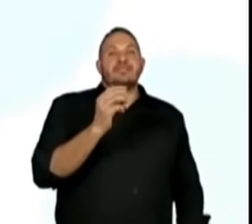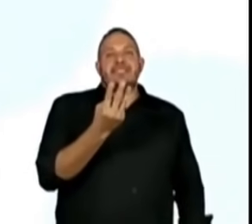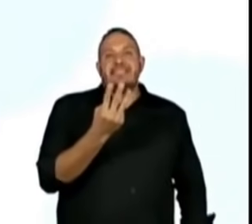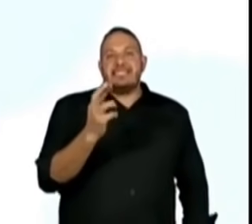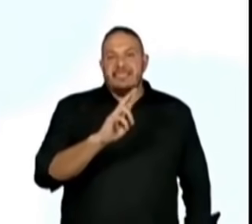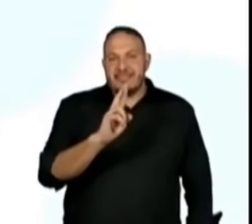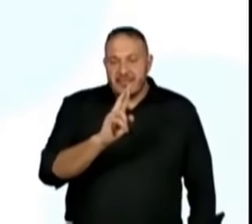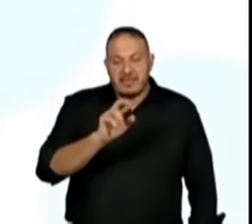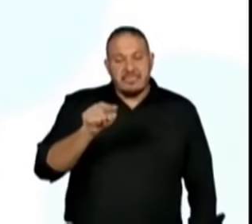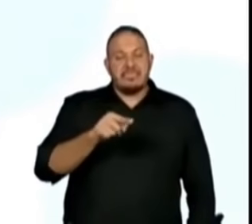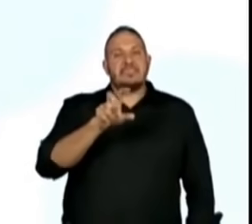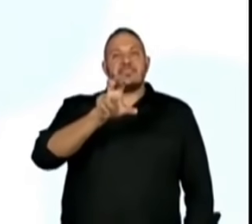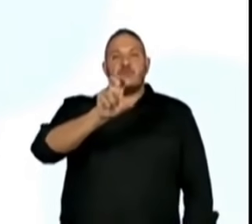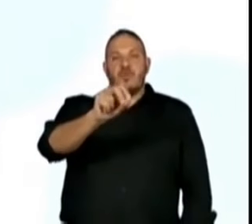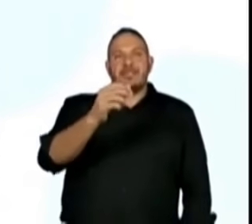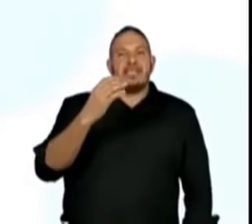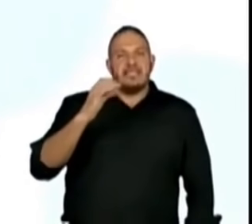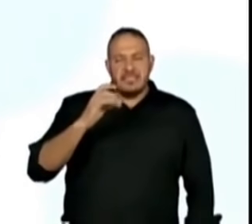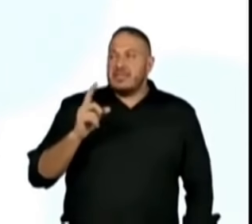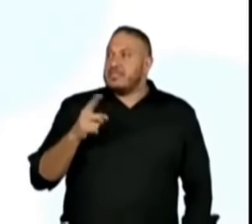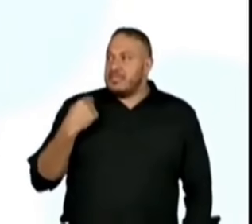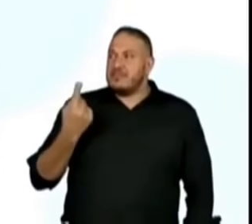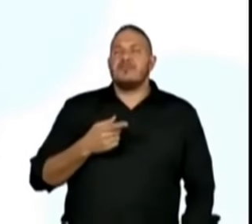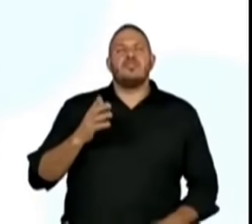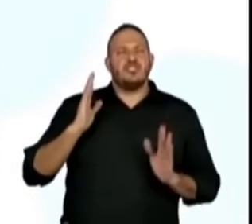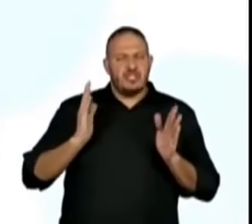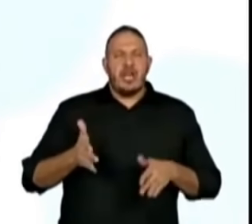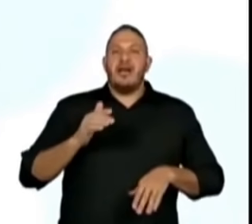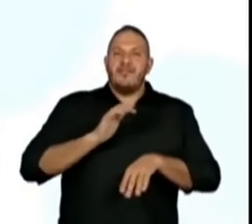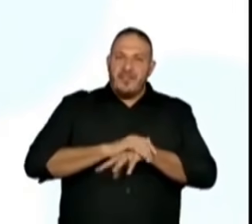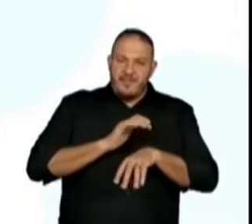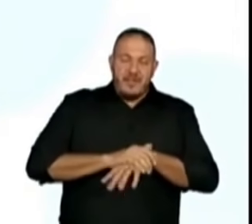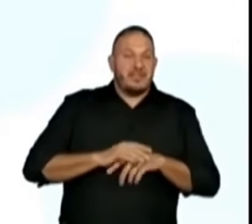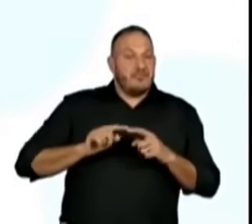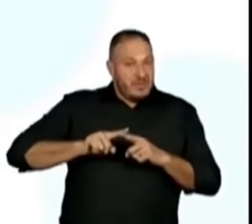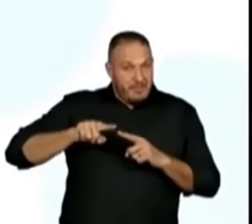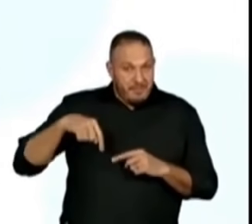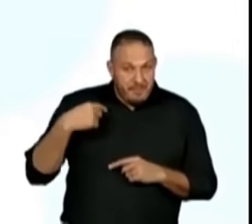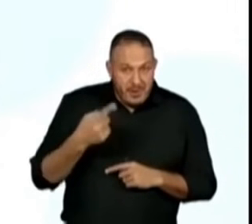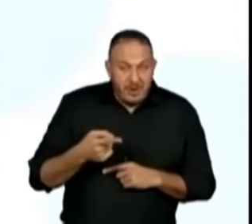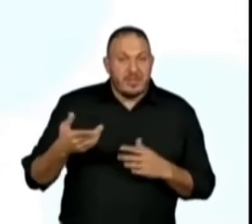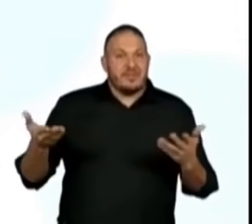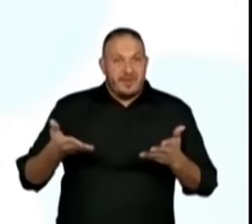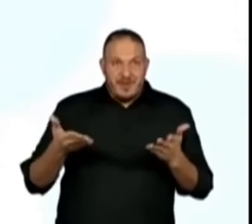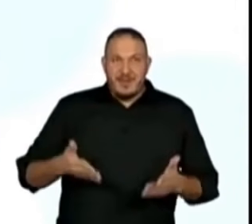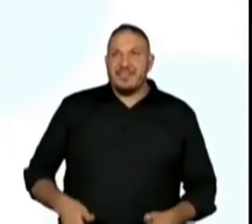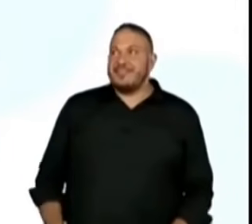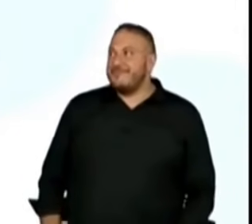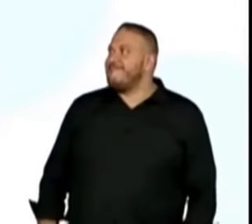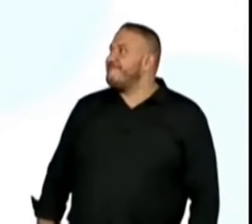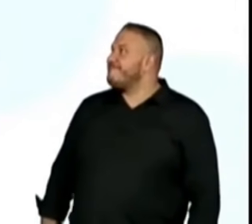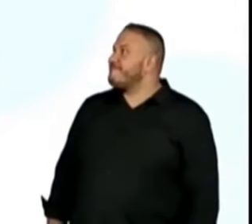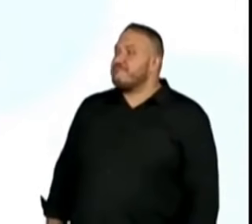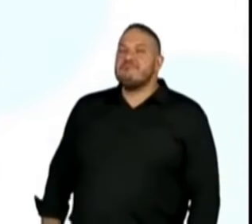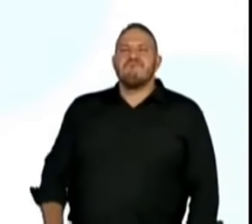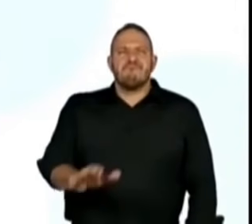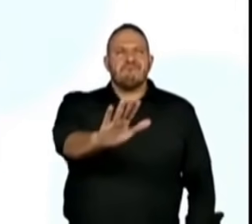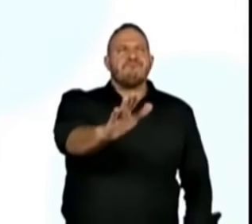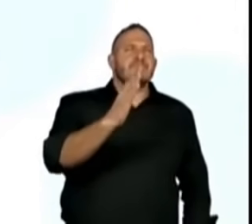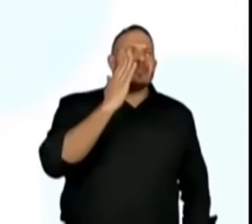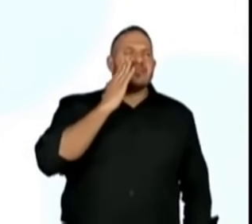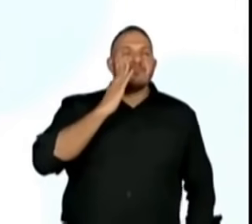103,50, ok? Essa aqui a gente já fez. Vamos para a próxima. Vamos lá. Sabendo que o